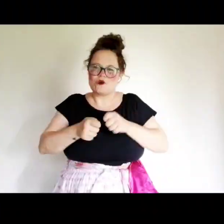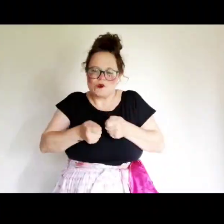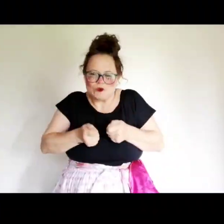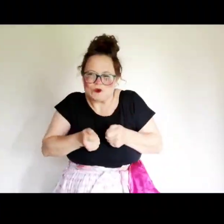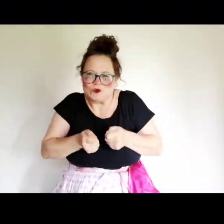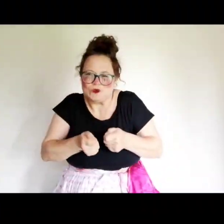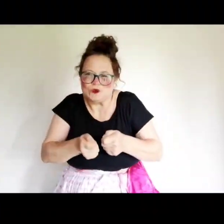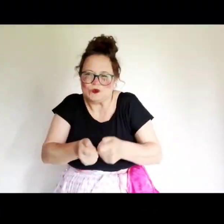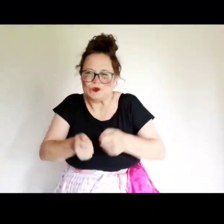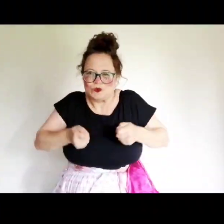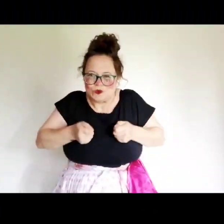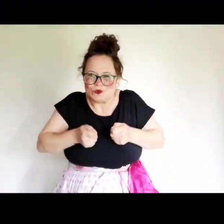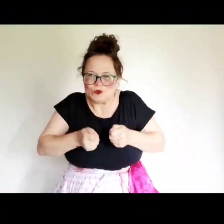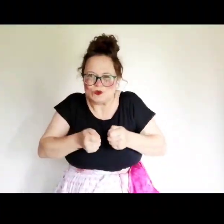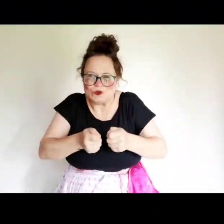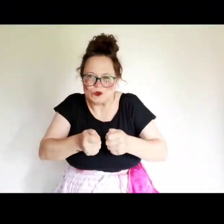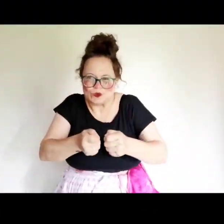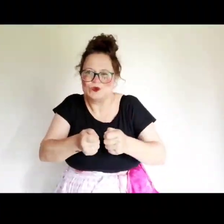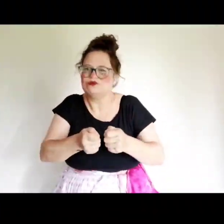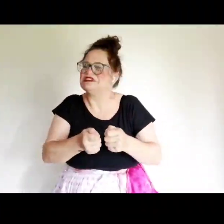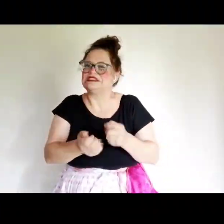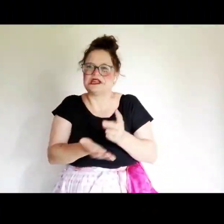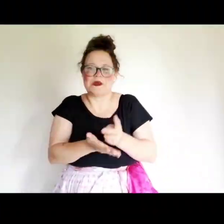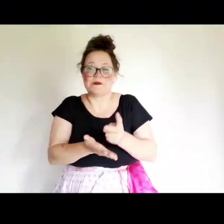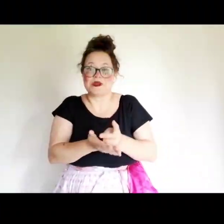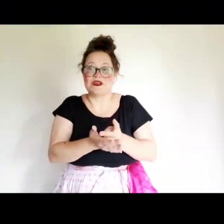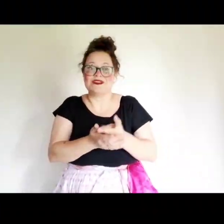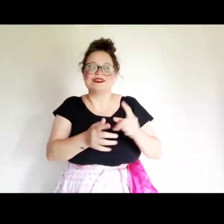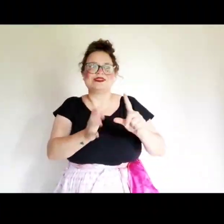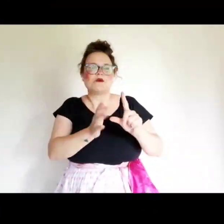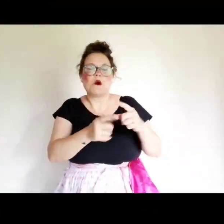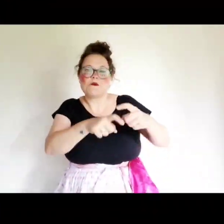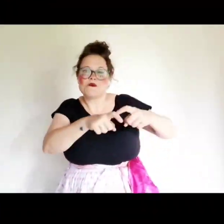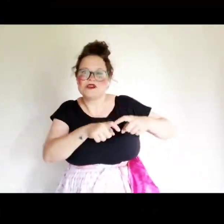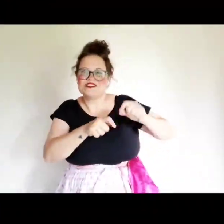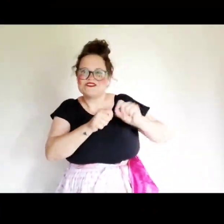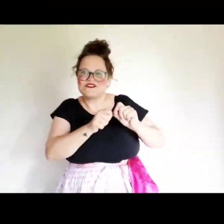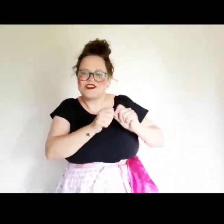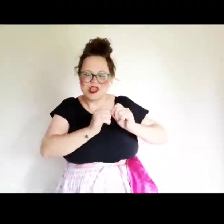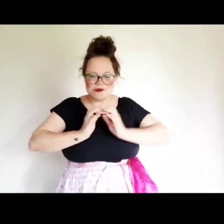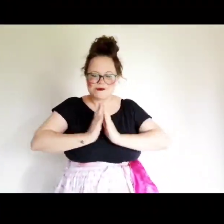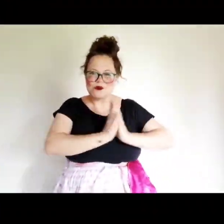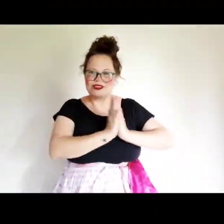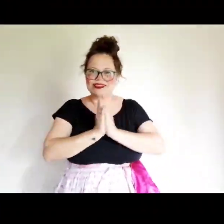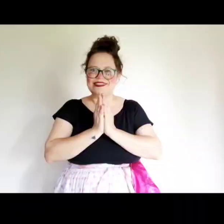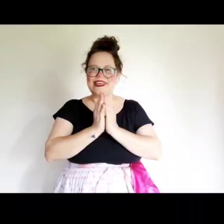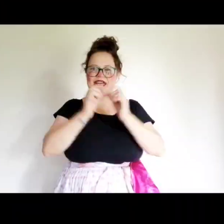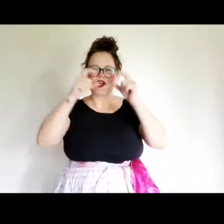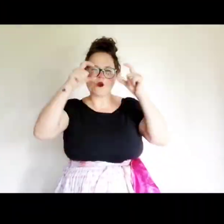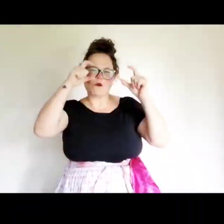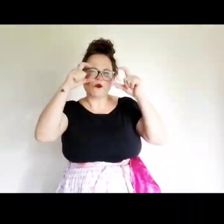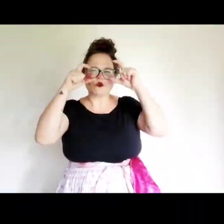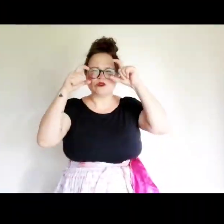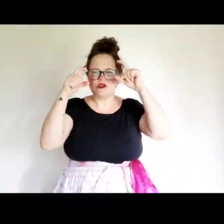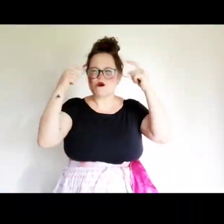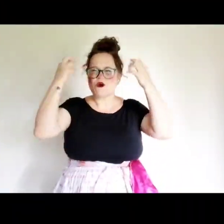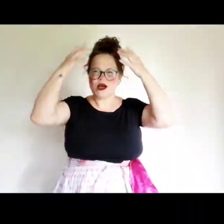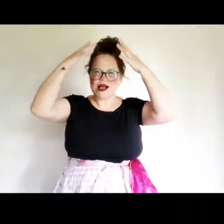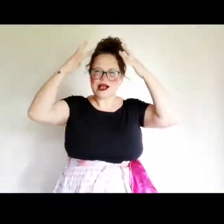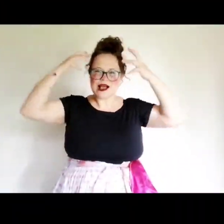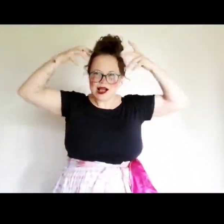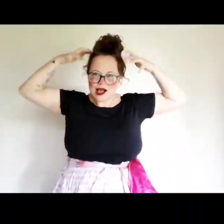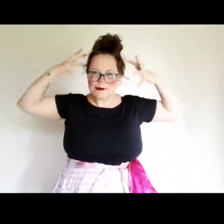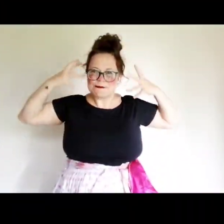pra fora e tudo. E ela fez essa boneca de pano, colocou olhos de botões, os cabelos